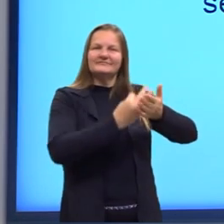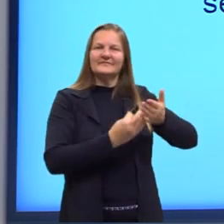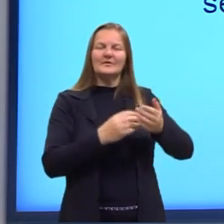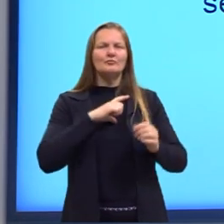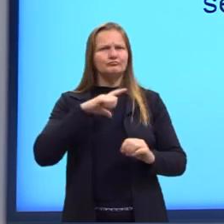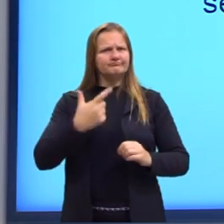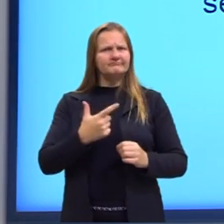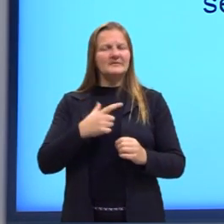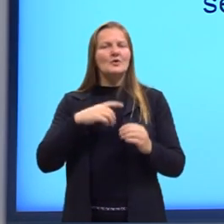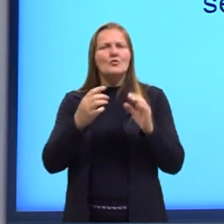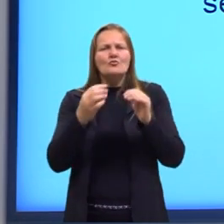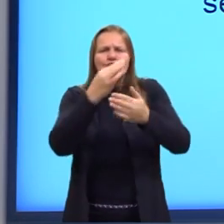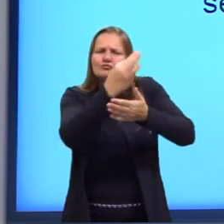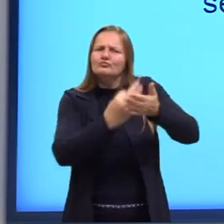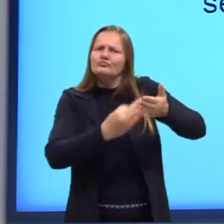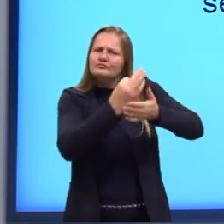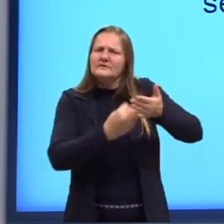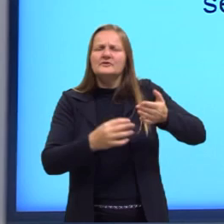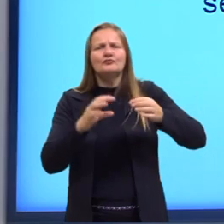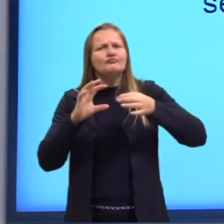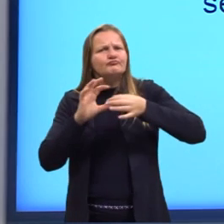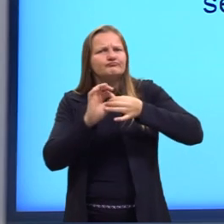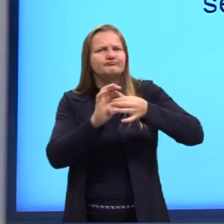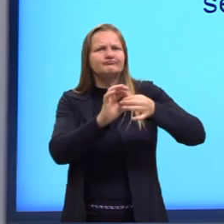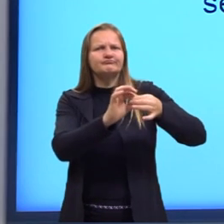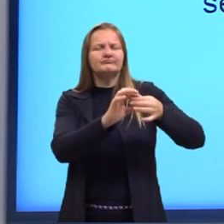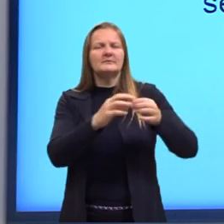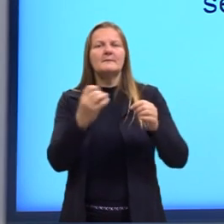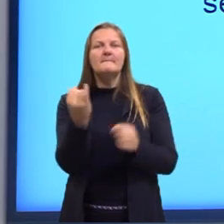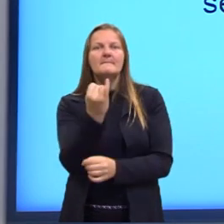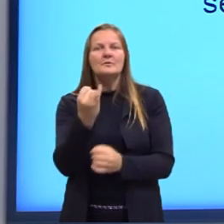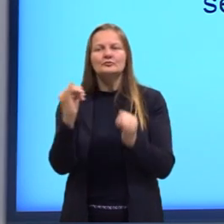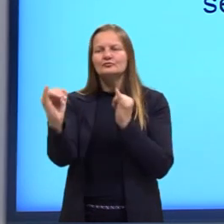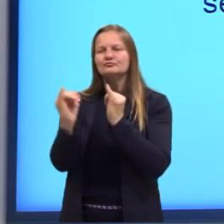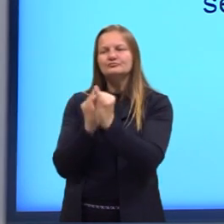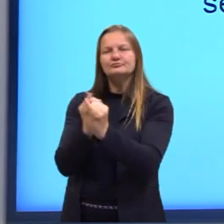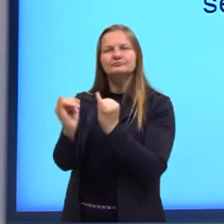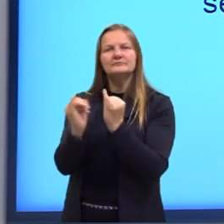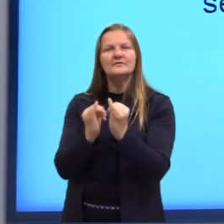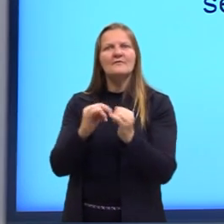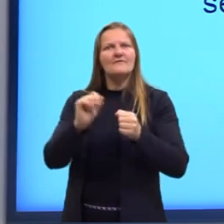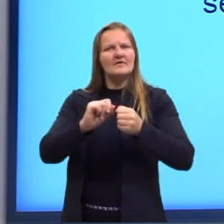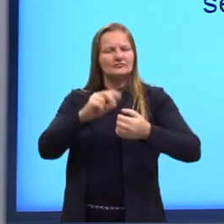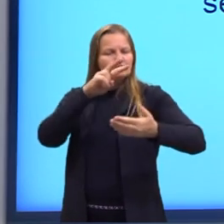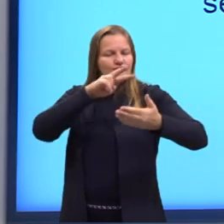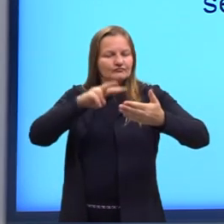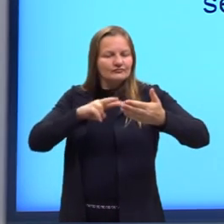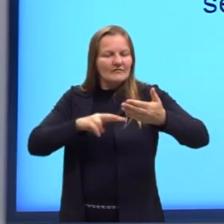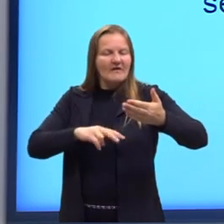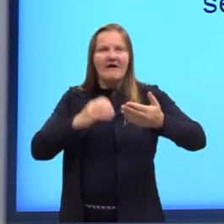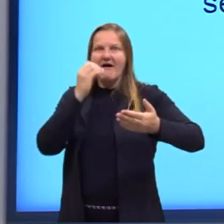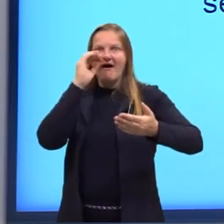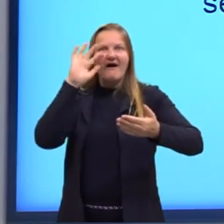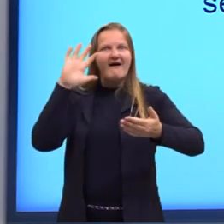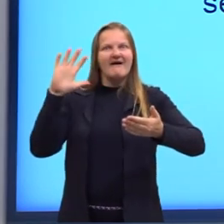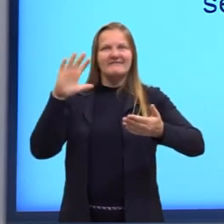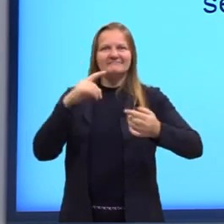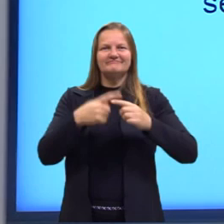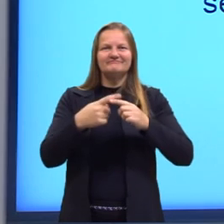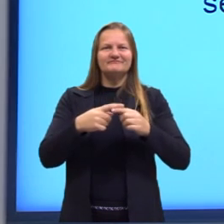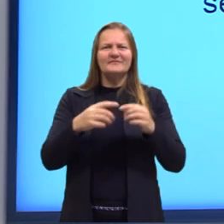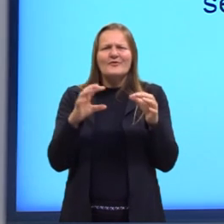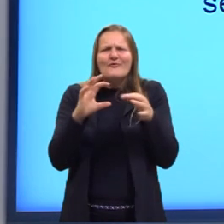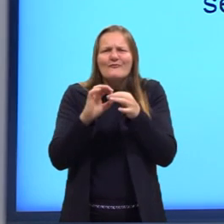um texto coerente é percebido pelos interlocutores como algo que faz sentido um texto coerente